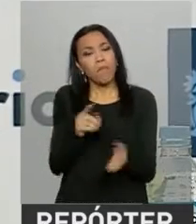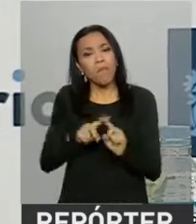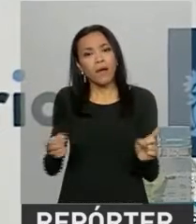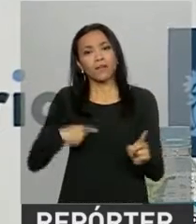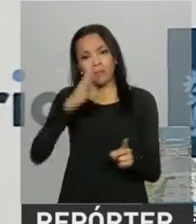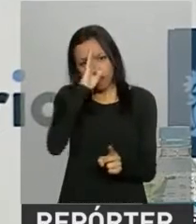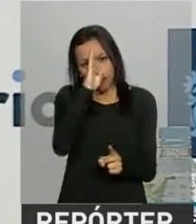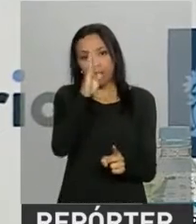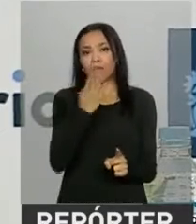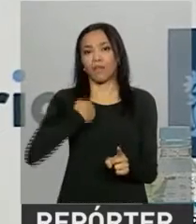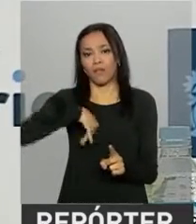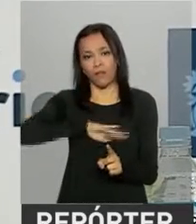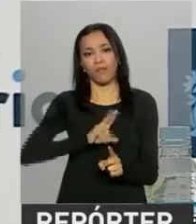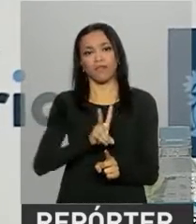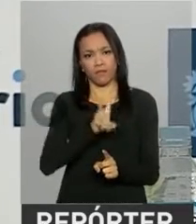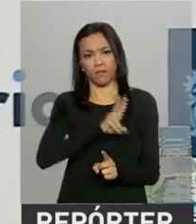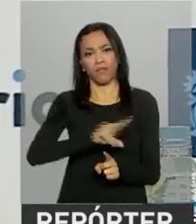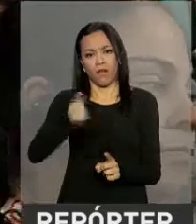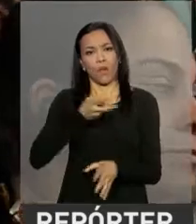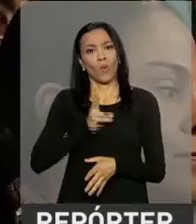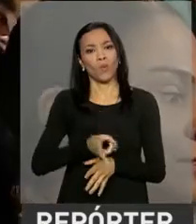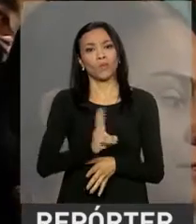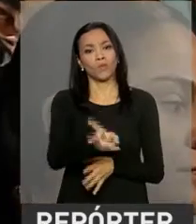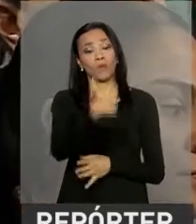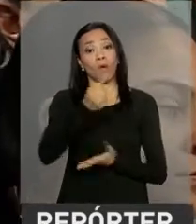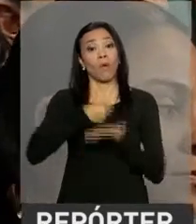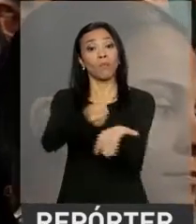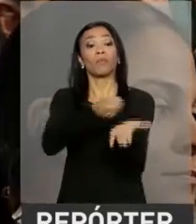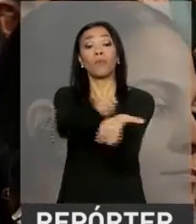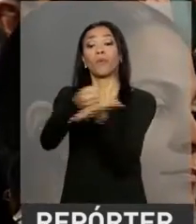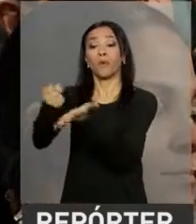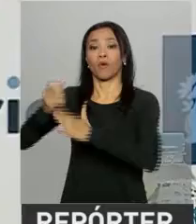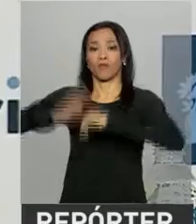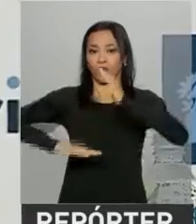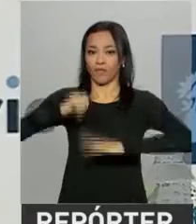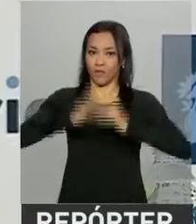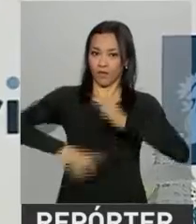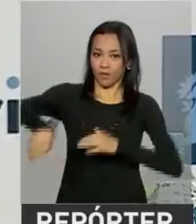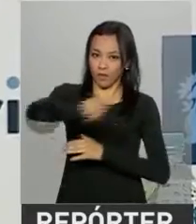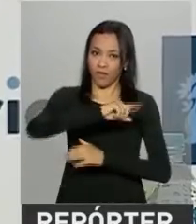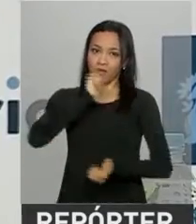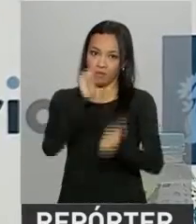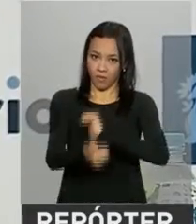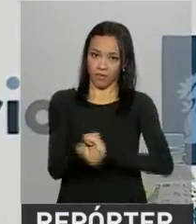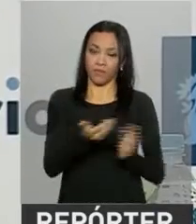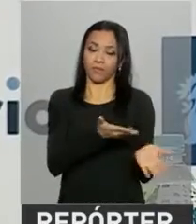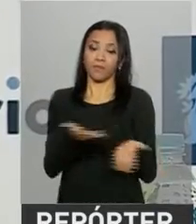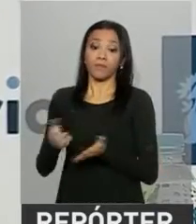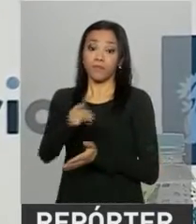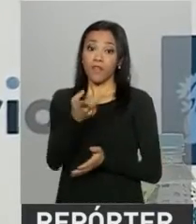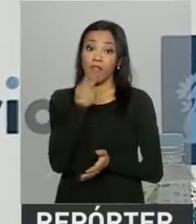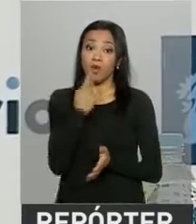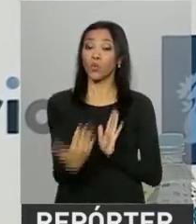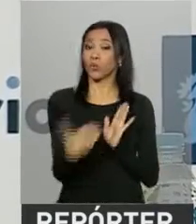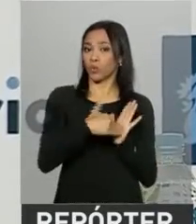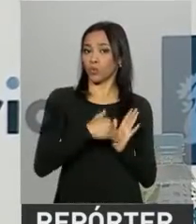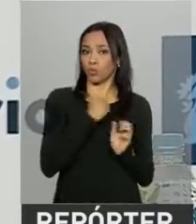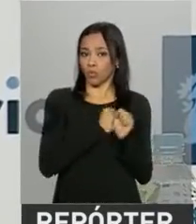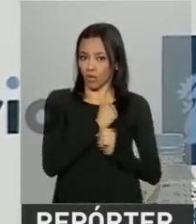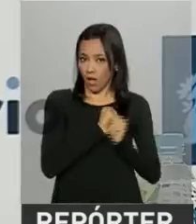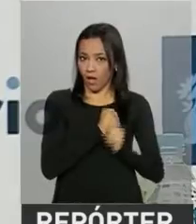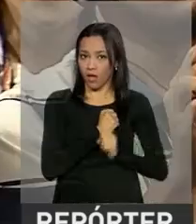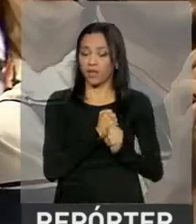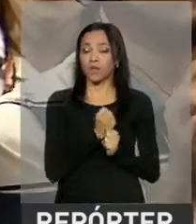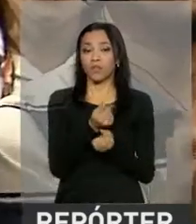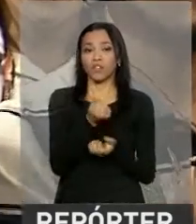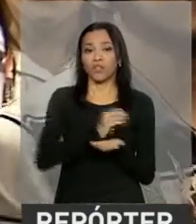nós manteremos o programa e o apoio aos atletas. O ministro disse ainda que nos últimos anos o governo federal investiu